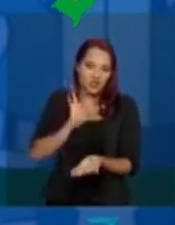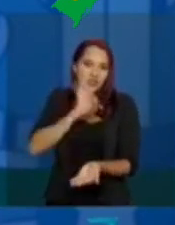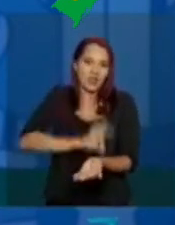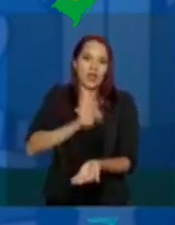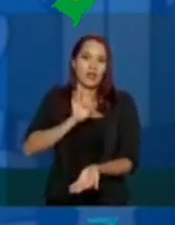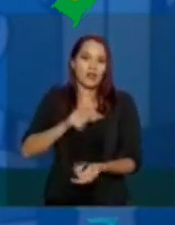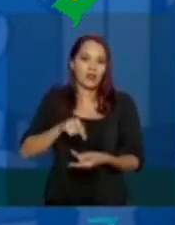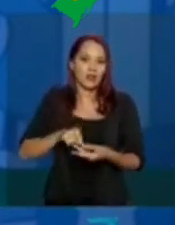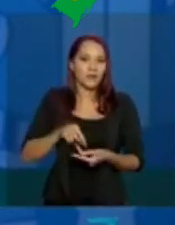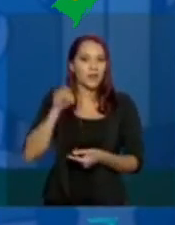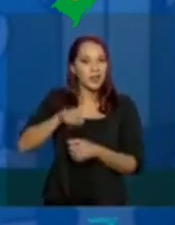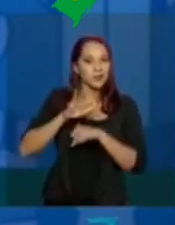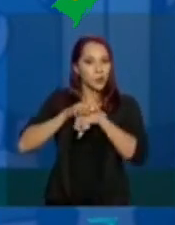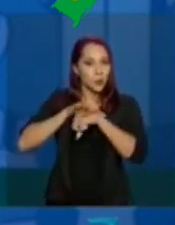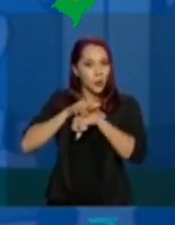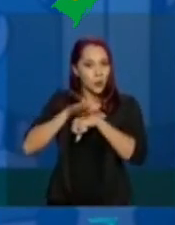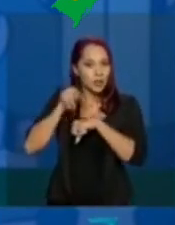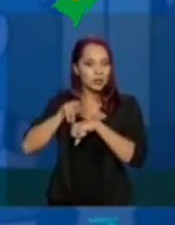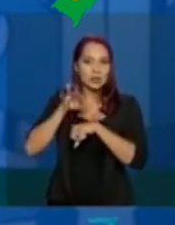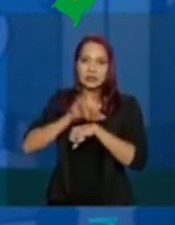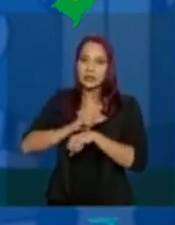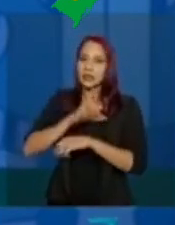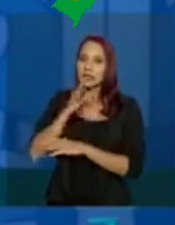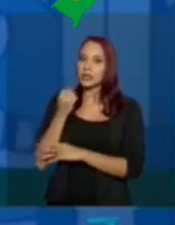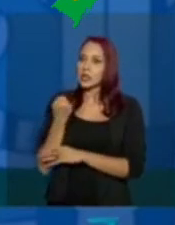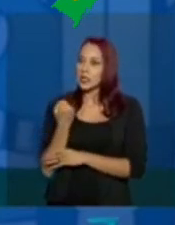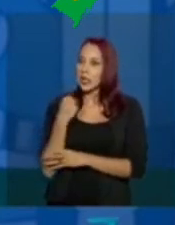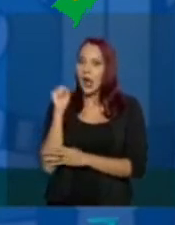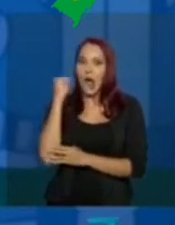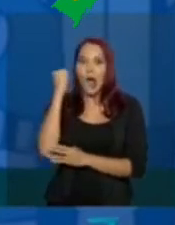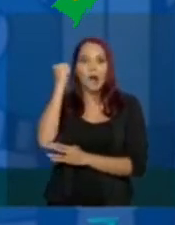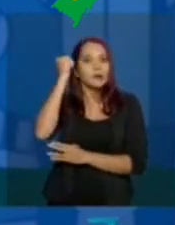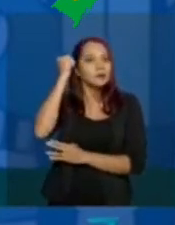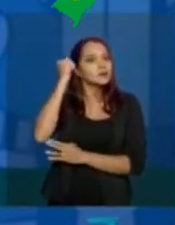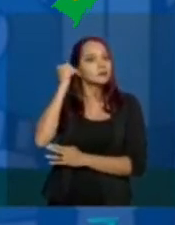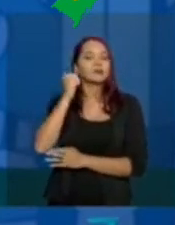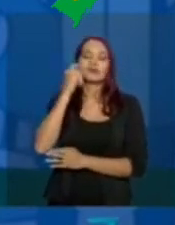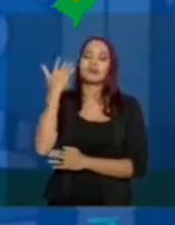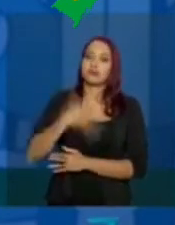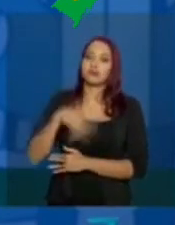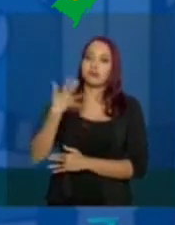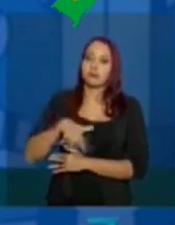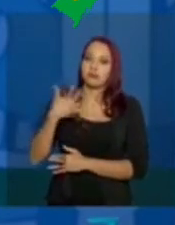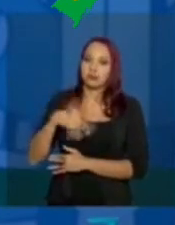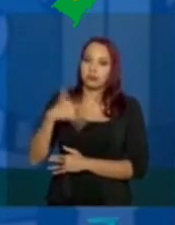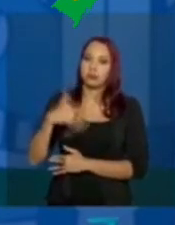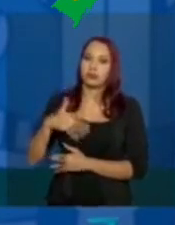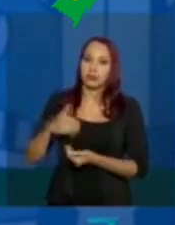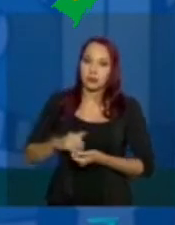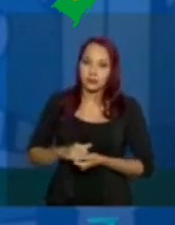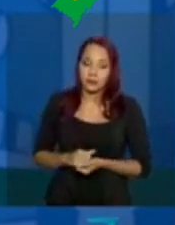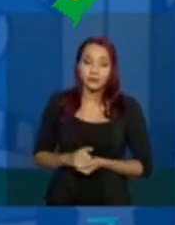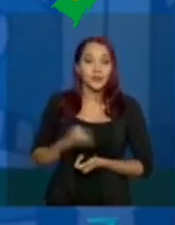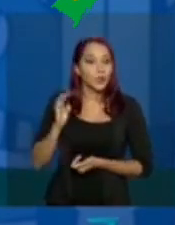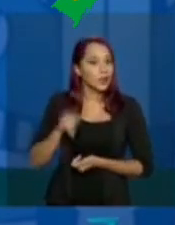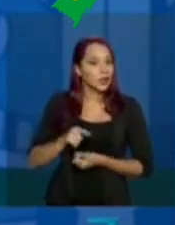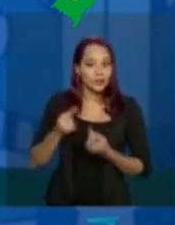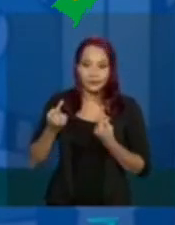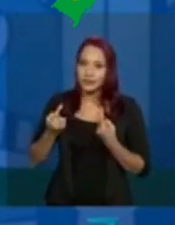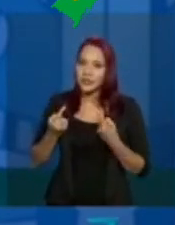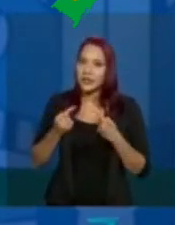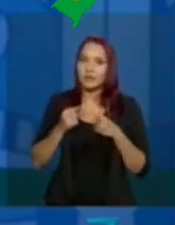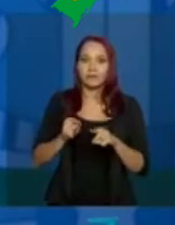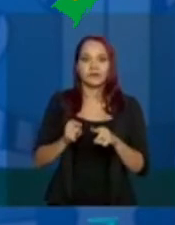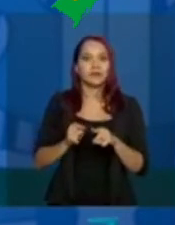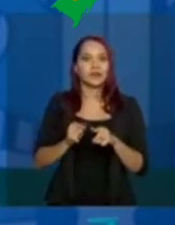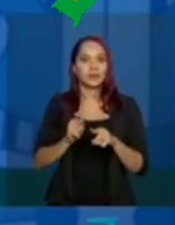de uma doença que, quando complica, ela é de média e alta complexidade. Então, é um desafio enorme.